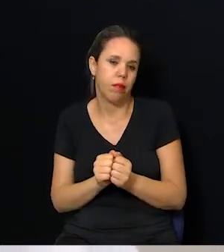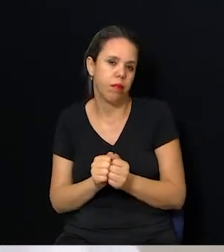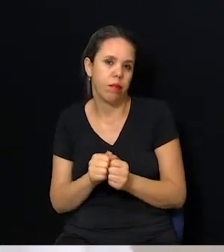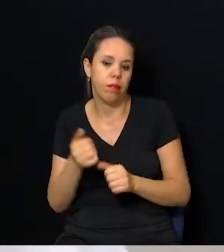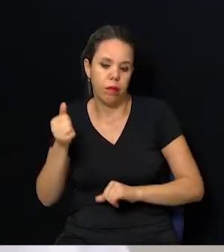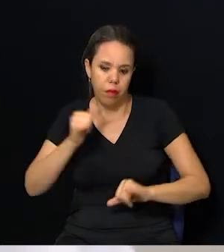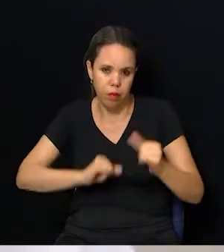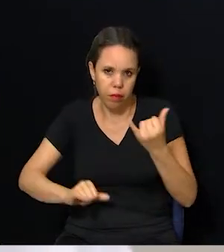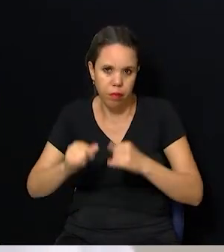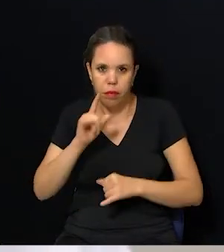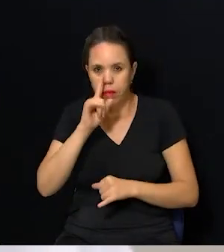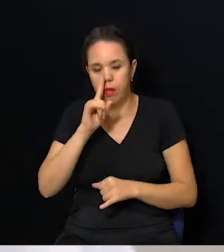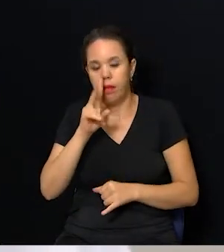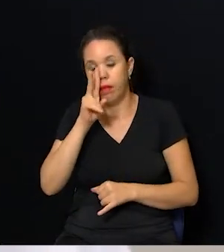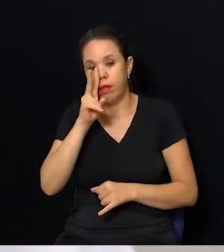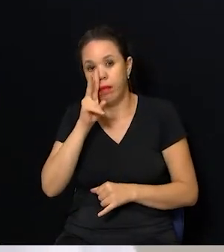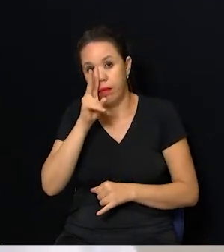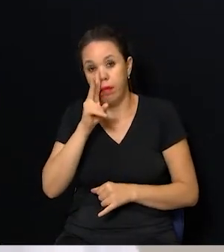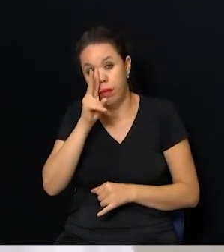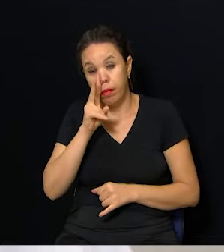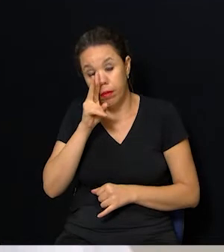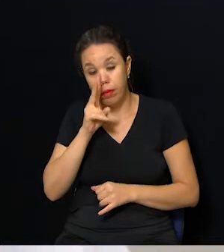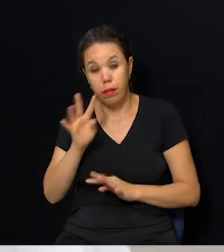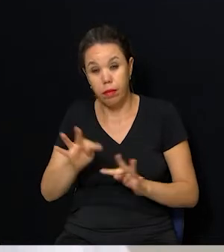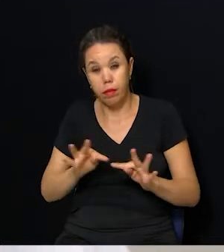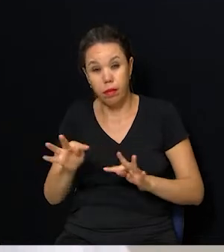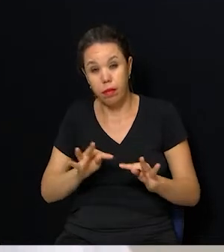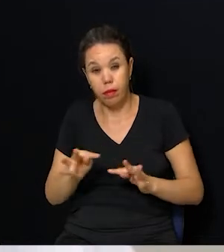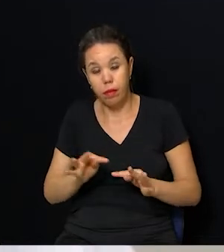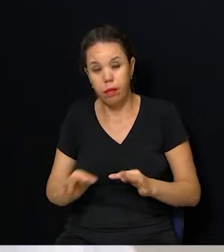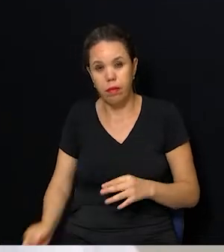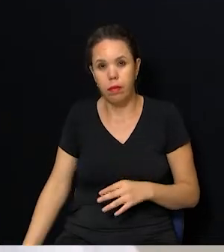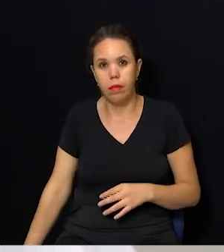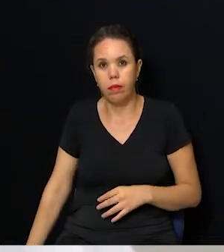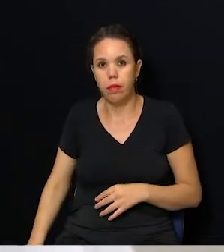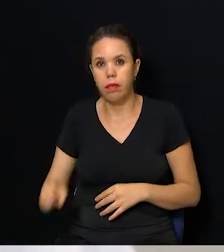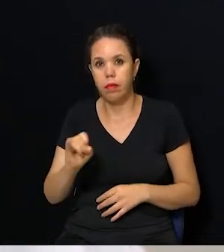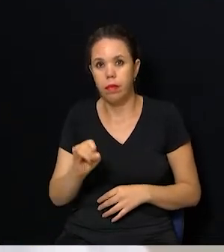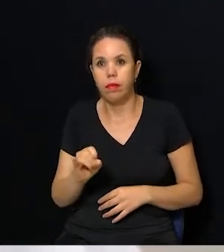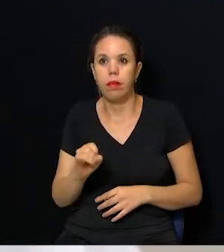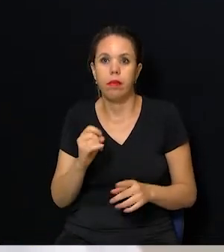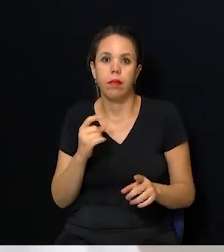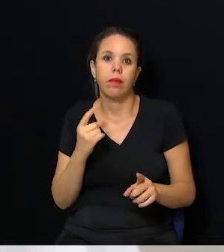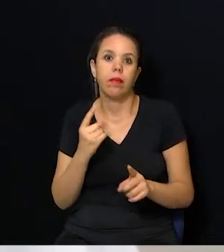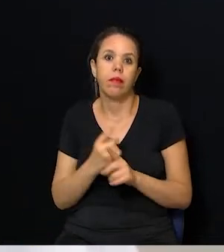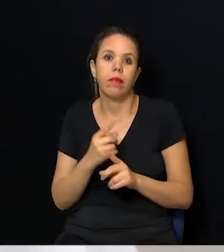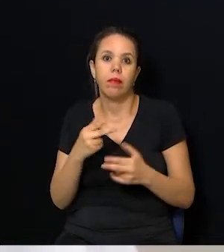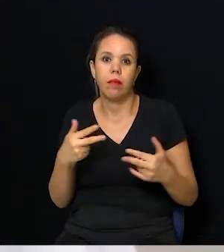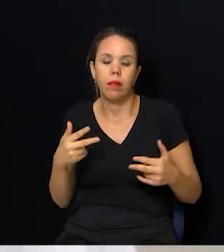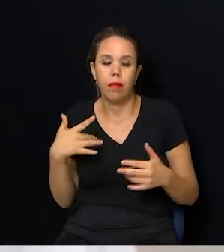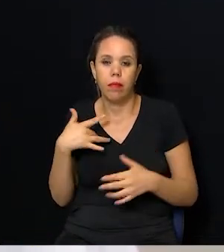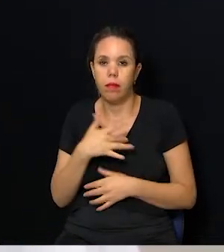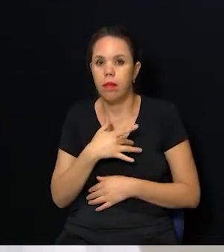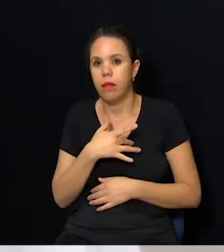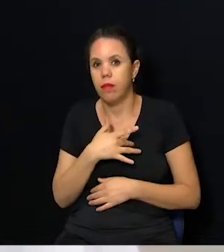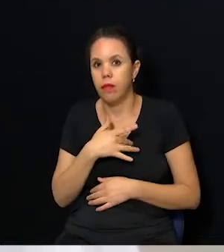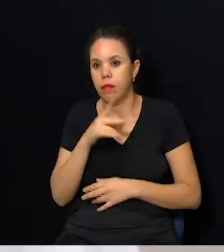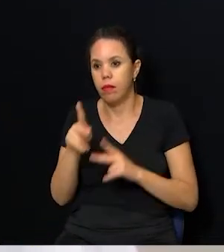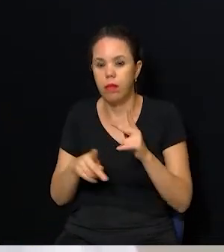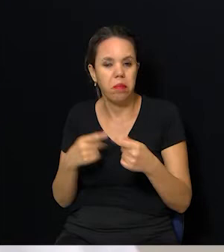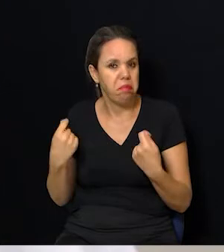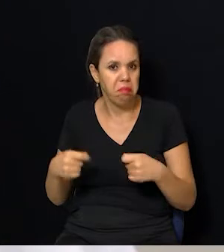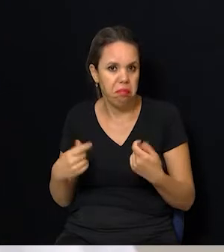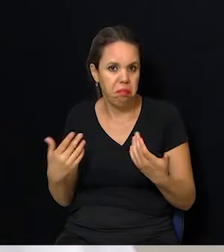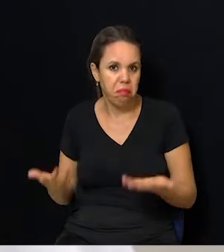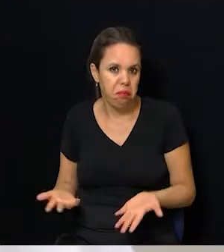radiação vamos dizer assim, é uma arma terapêutica que, se ela encontrar tecidos sadios em pessoas que